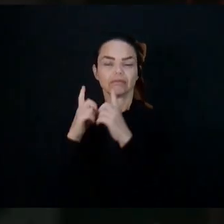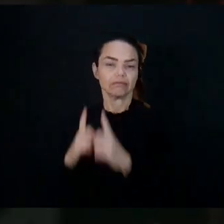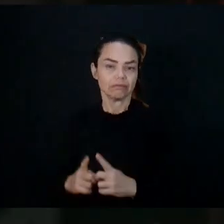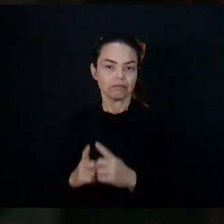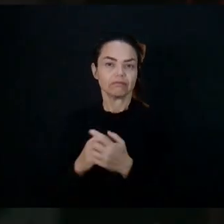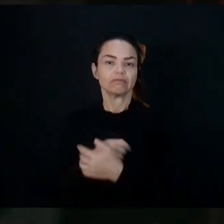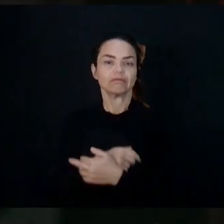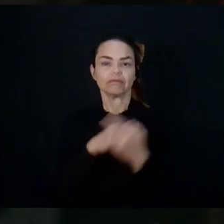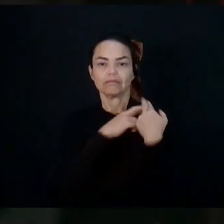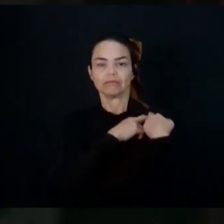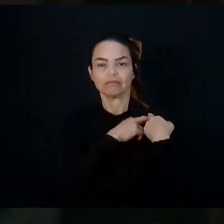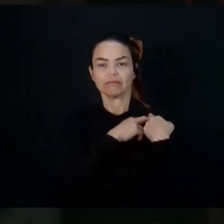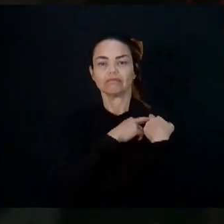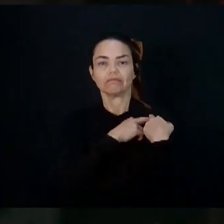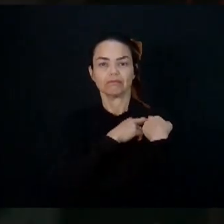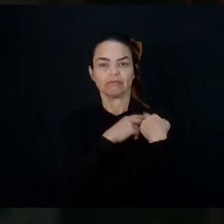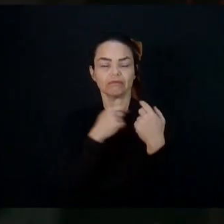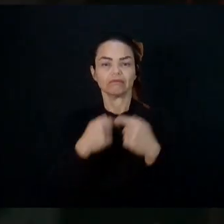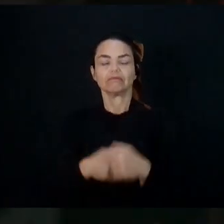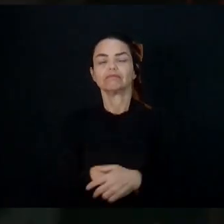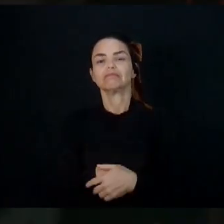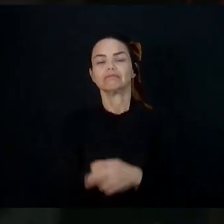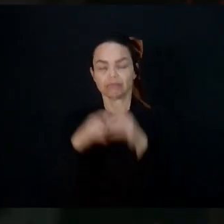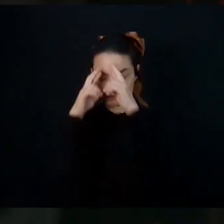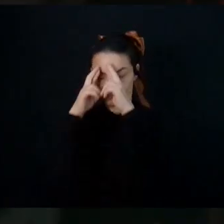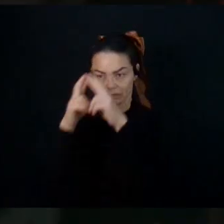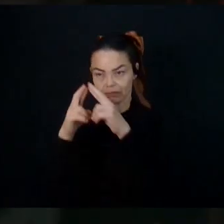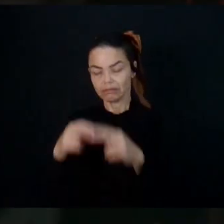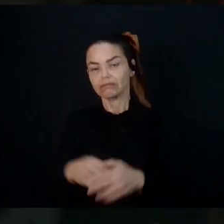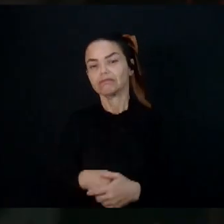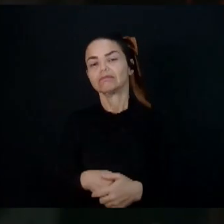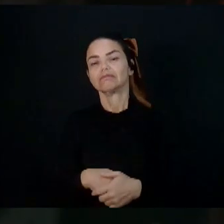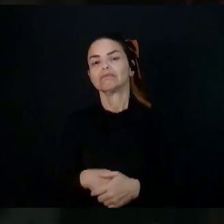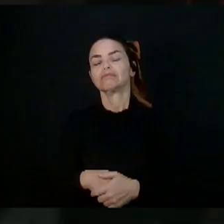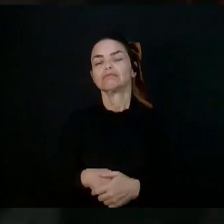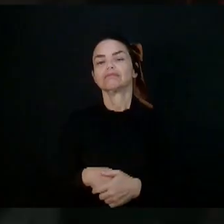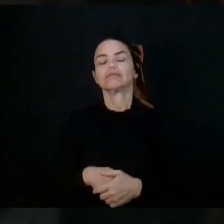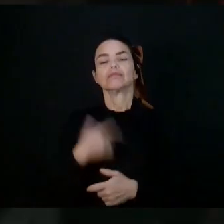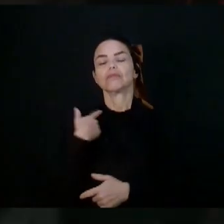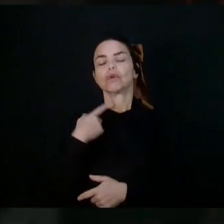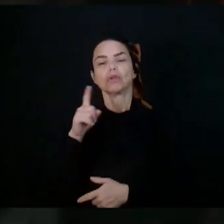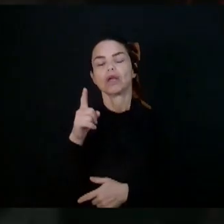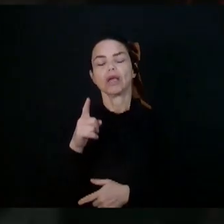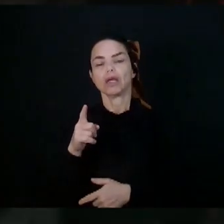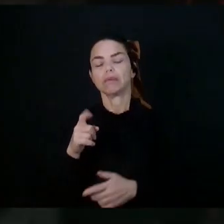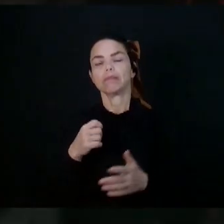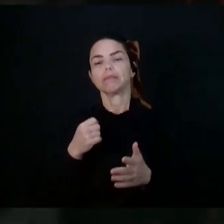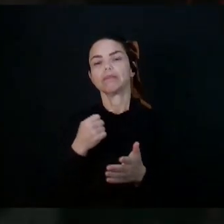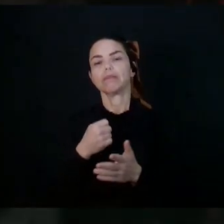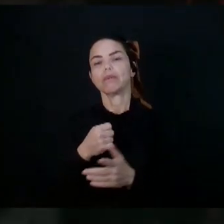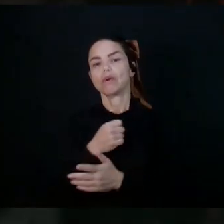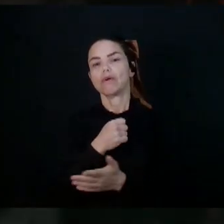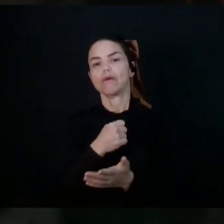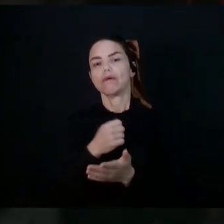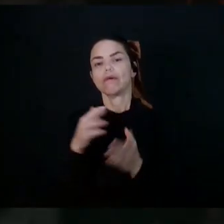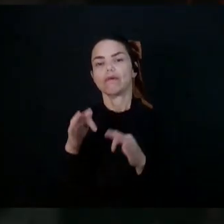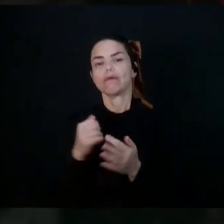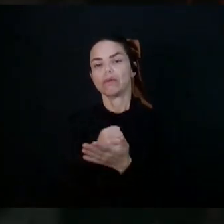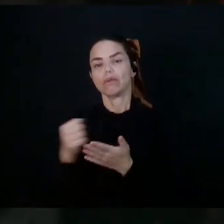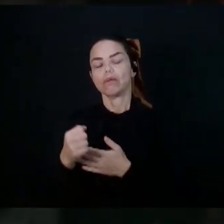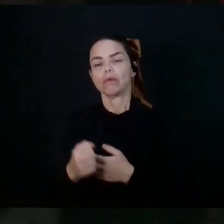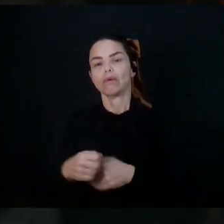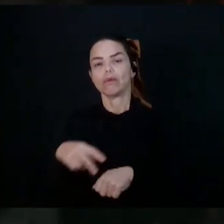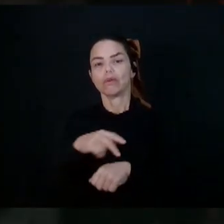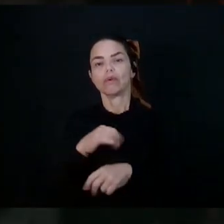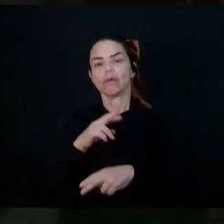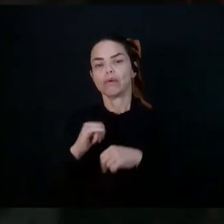respeito não tem prazo de validade. Guarde essa frase com você. O Junho Violeta alerta para uma realidade que muitas